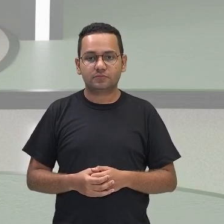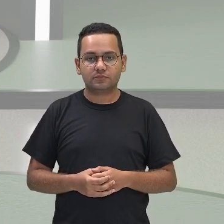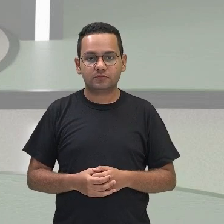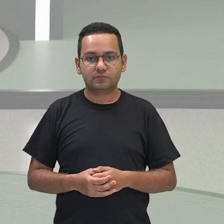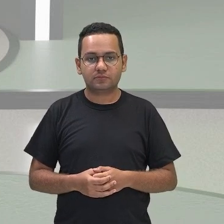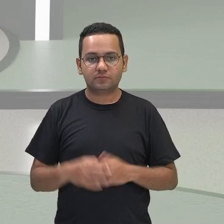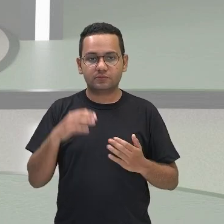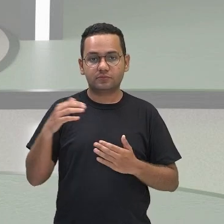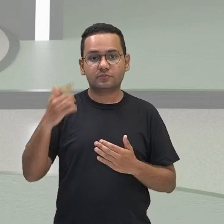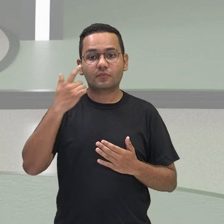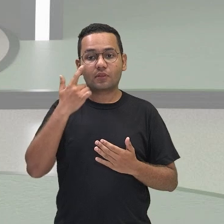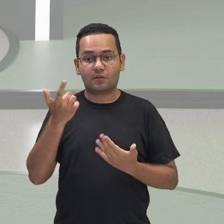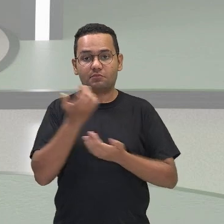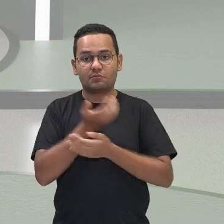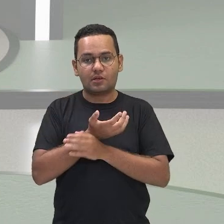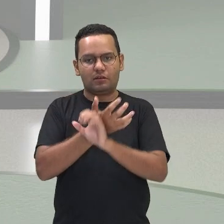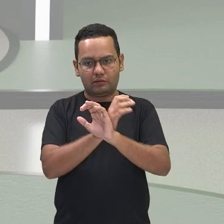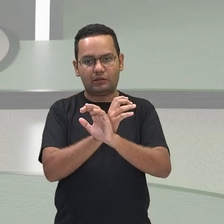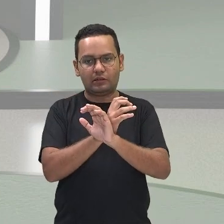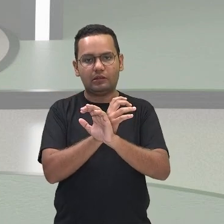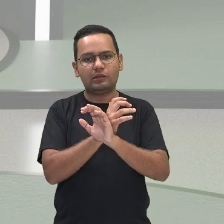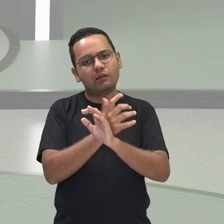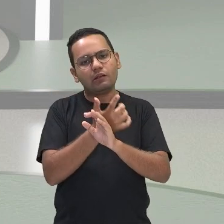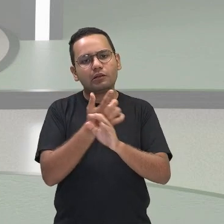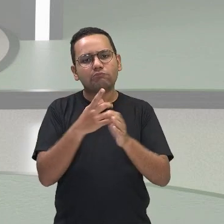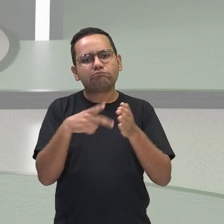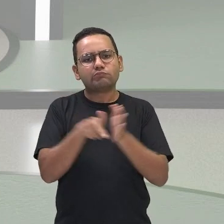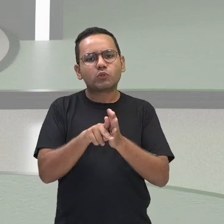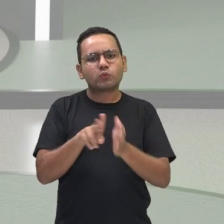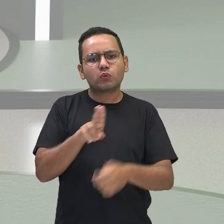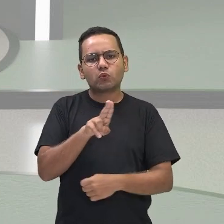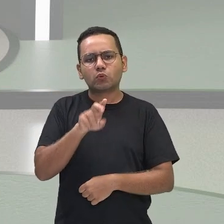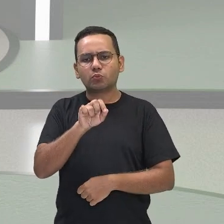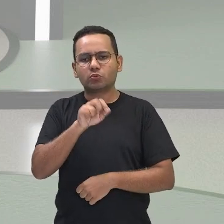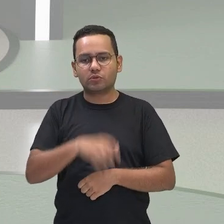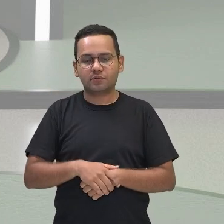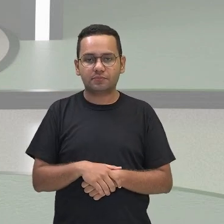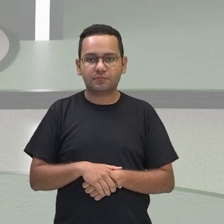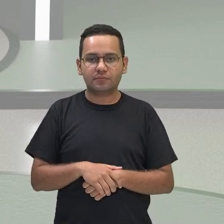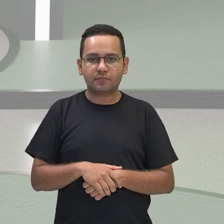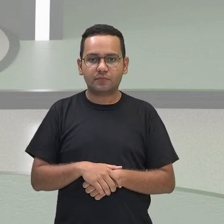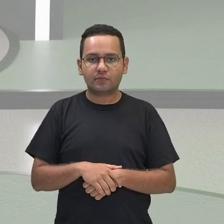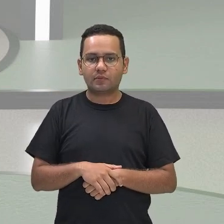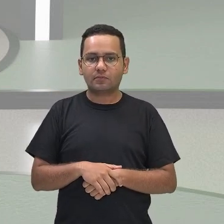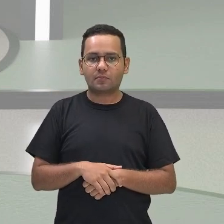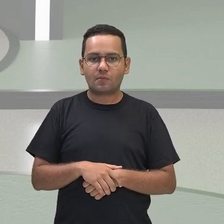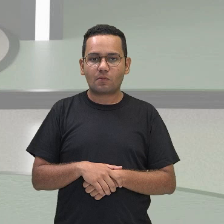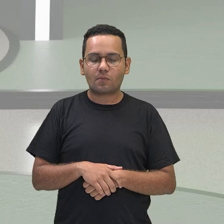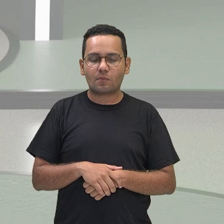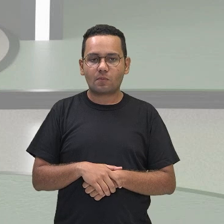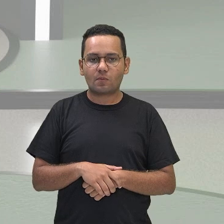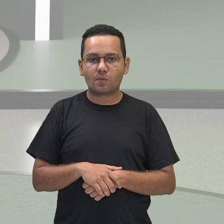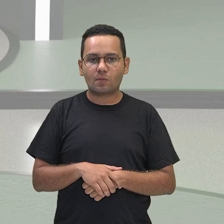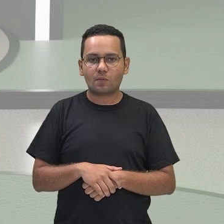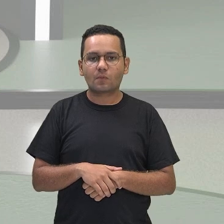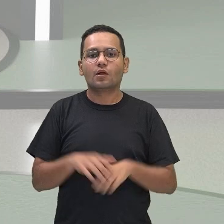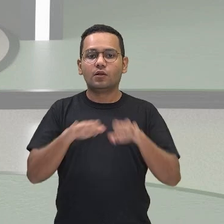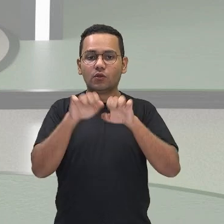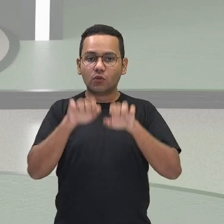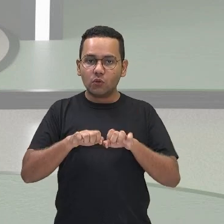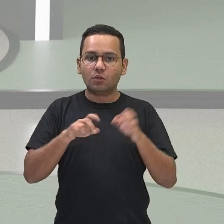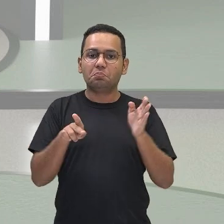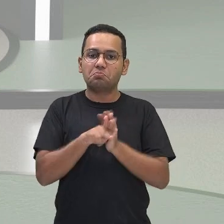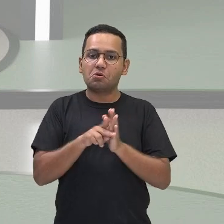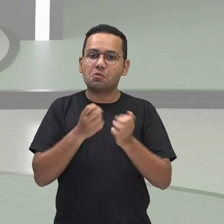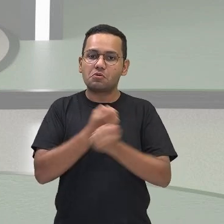esqueleto é o nome genérico dado à estrutura de sustentação, principalmente de